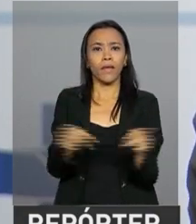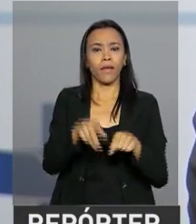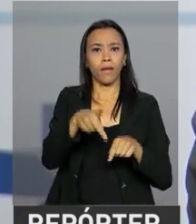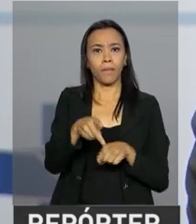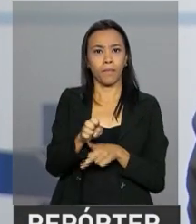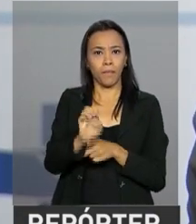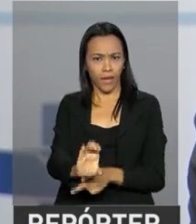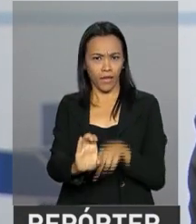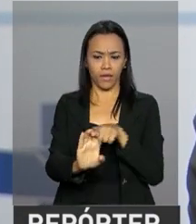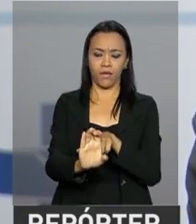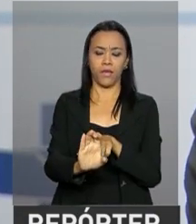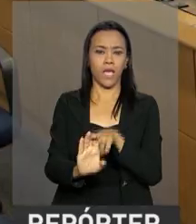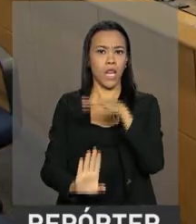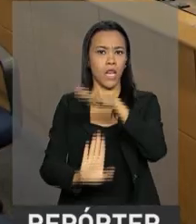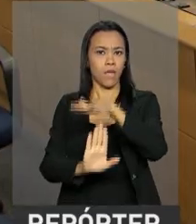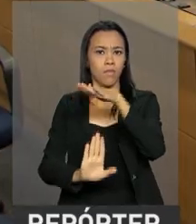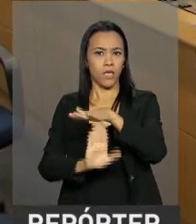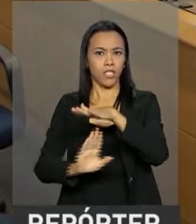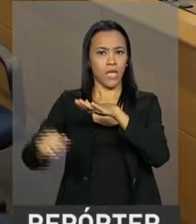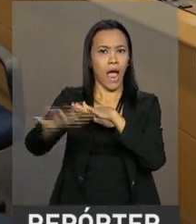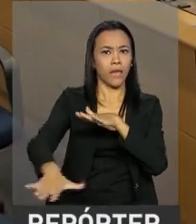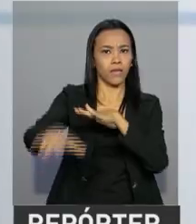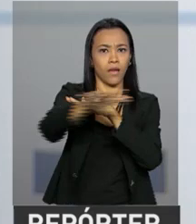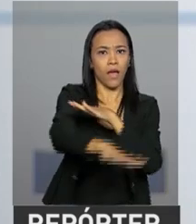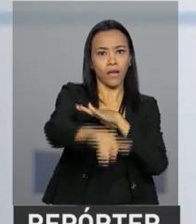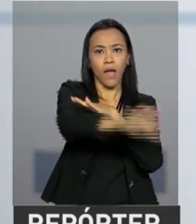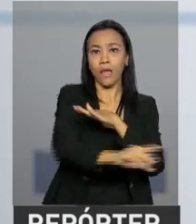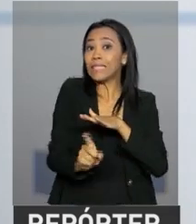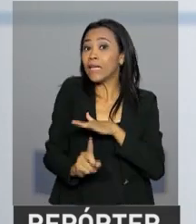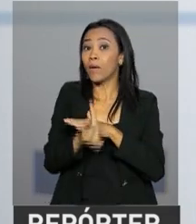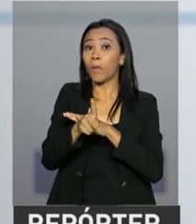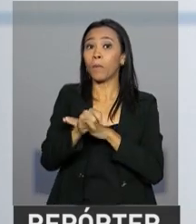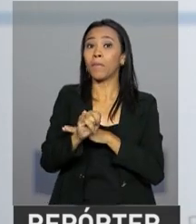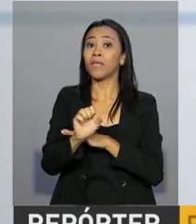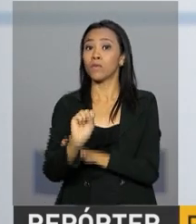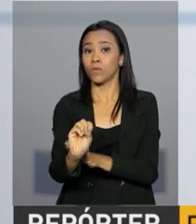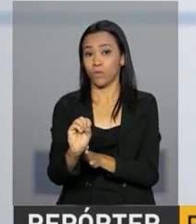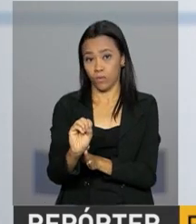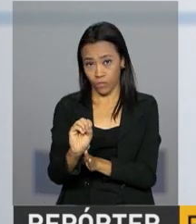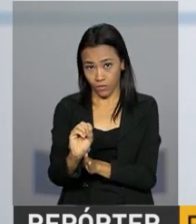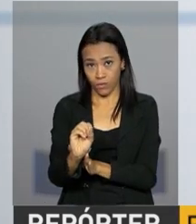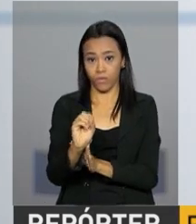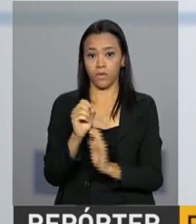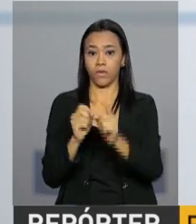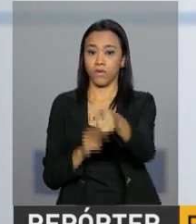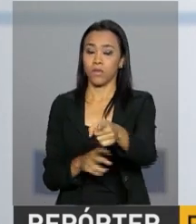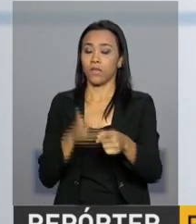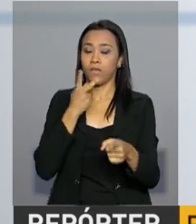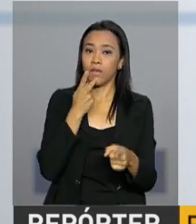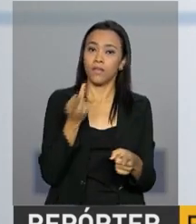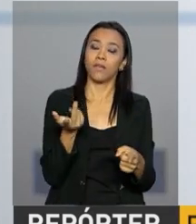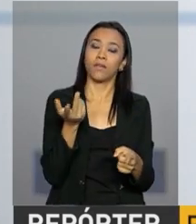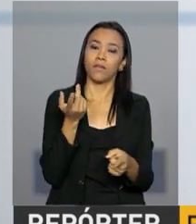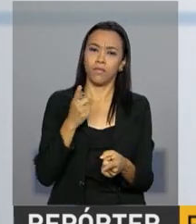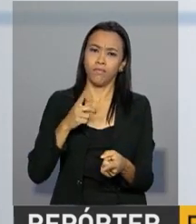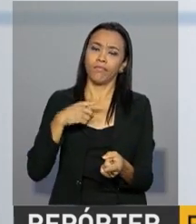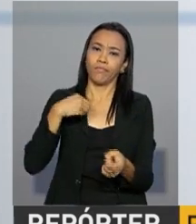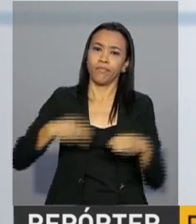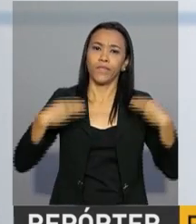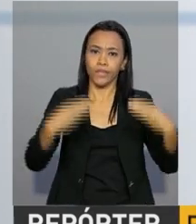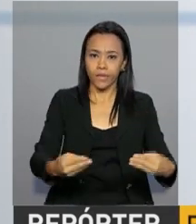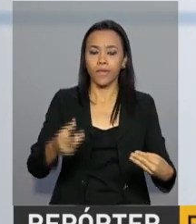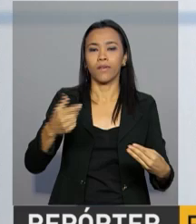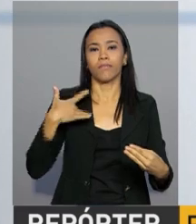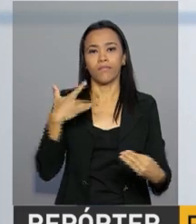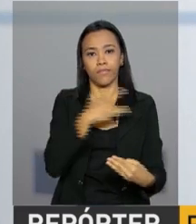coloca um teto para a área e sim um piso são os recursos suficientes para cumprimento dos compromissos que o ministério tem e evidentemente